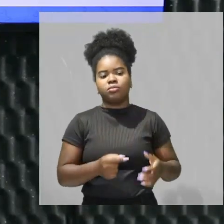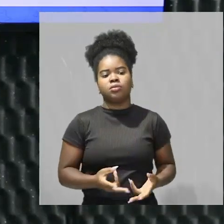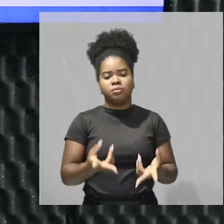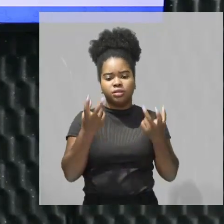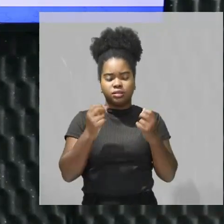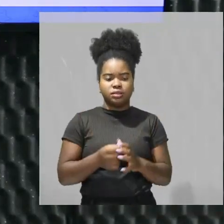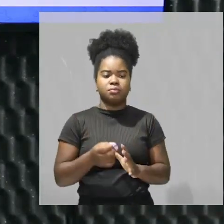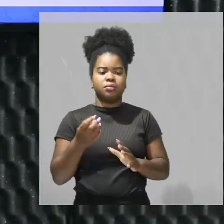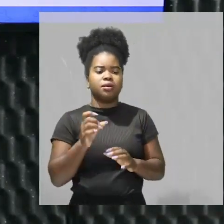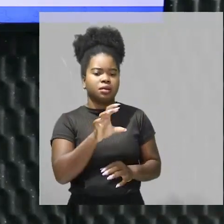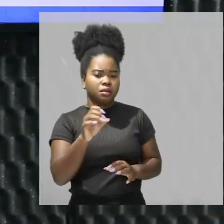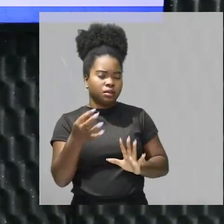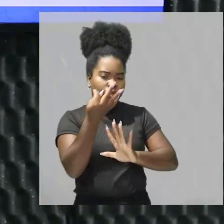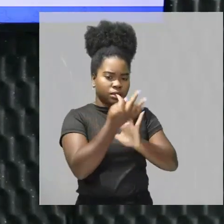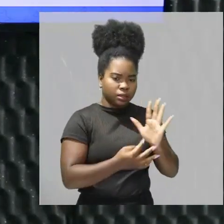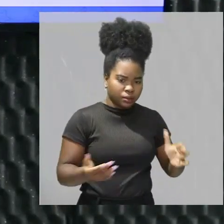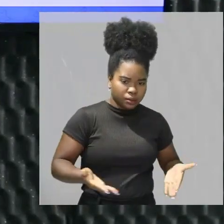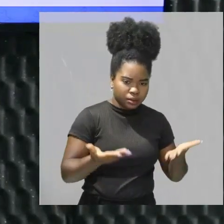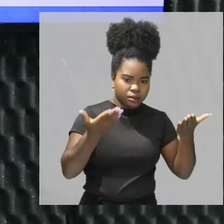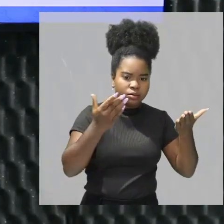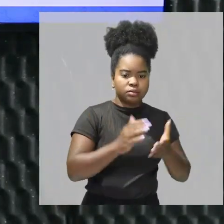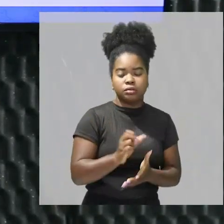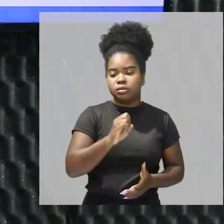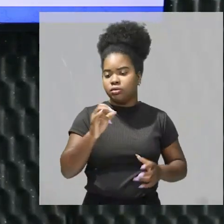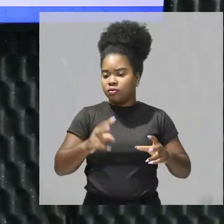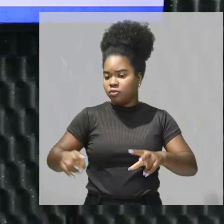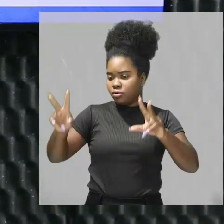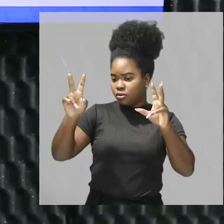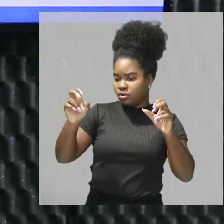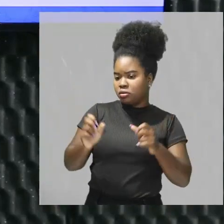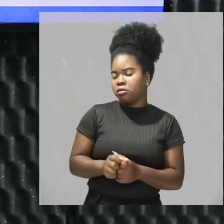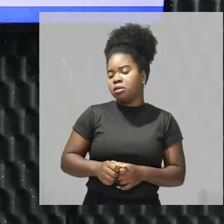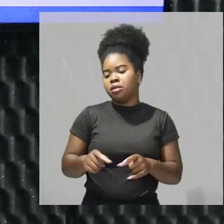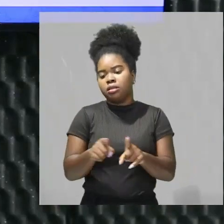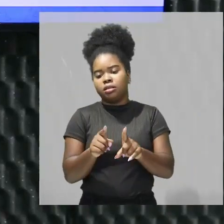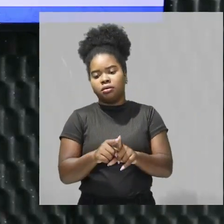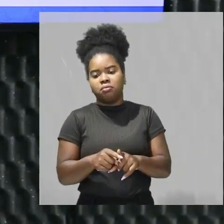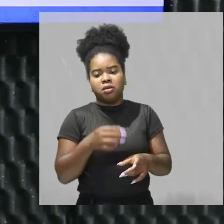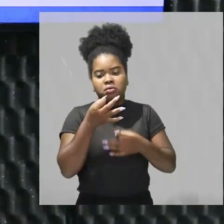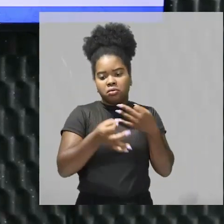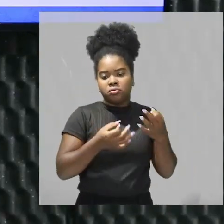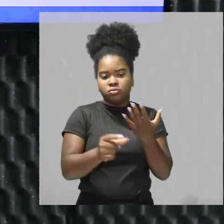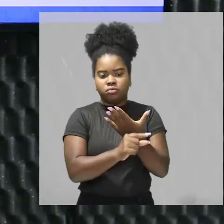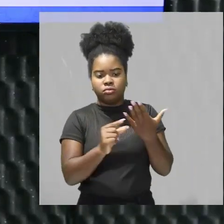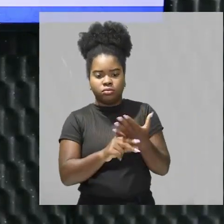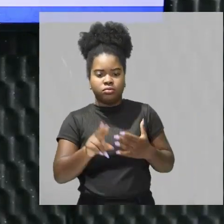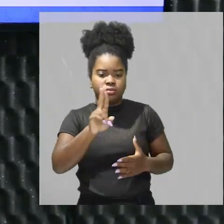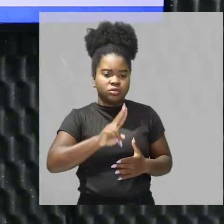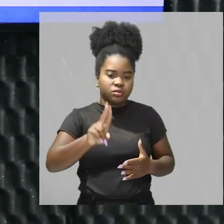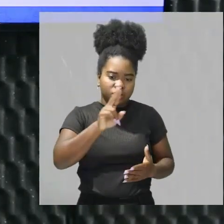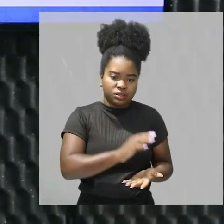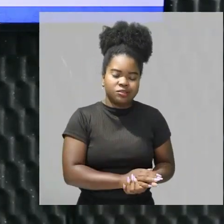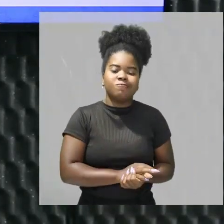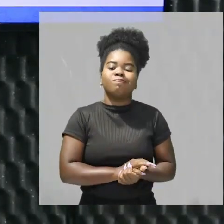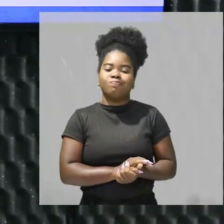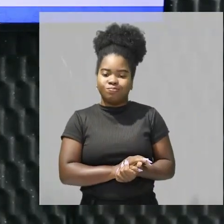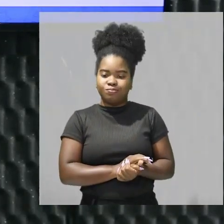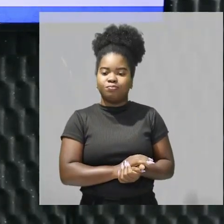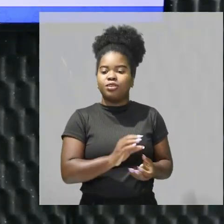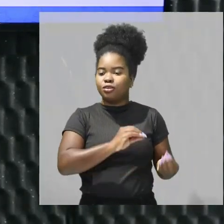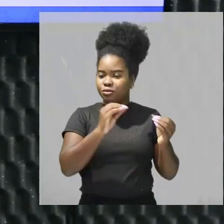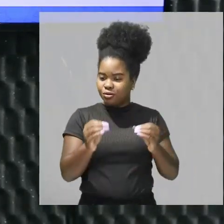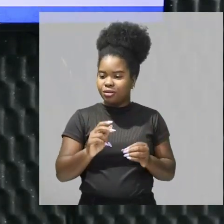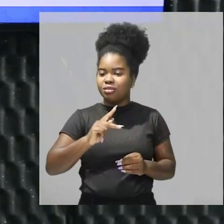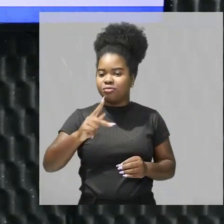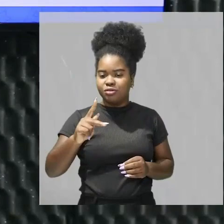texto motivador, se for o caso, a tese e os argumentos apresentados pelos autores e utilizá-los para defender o seu